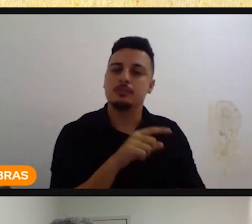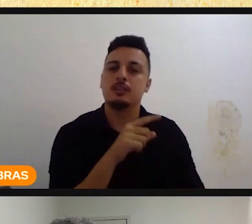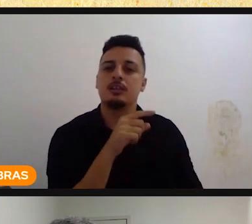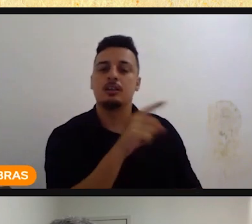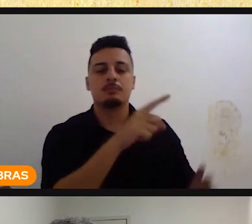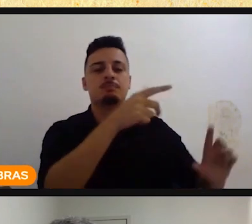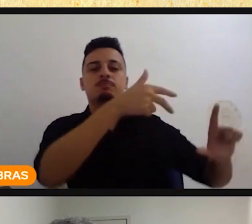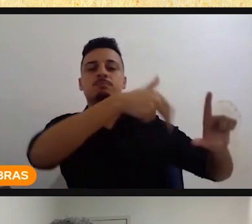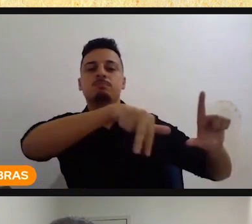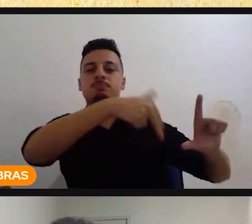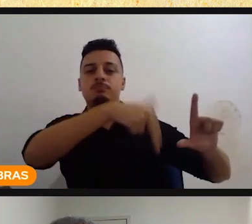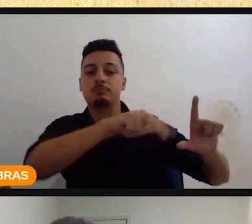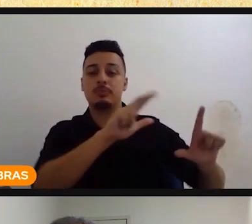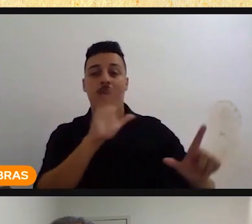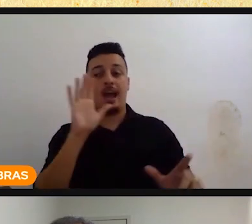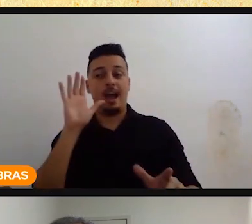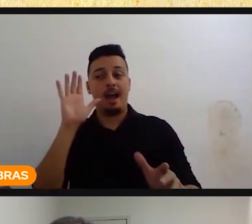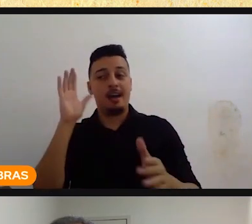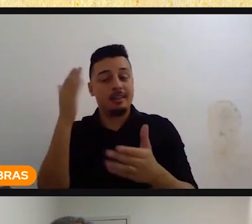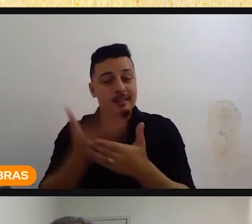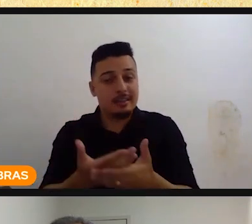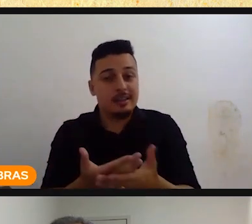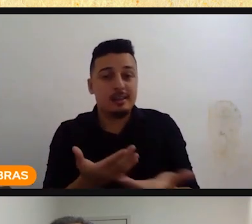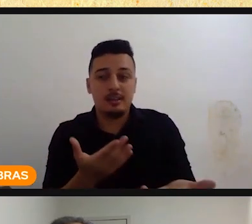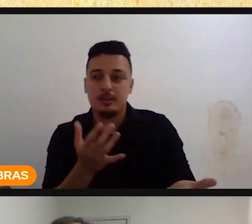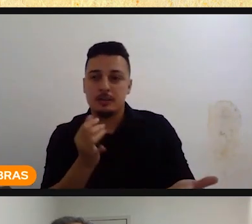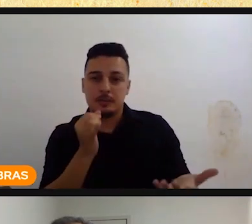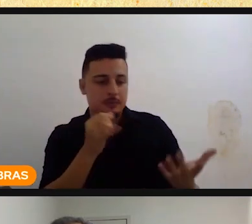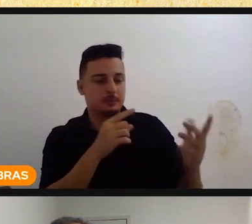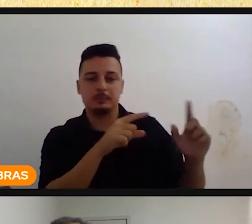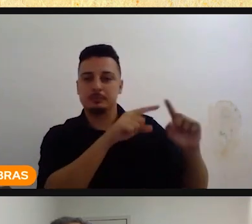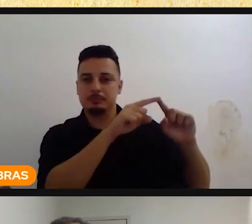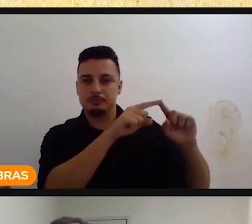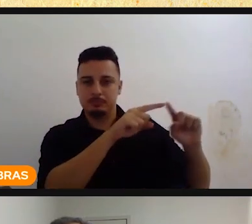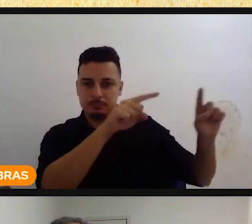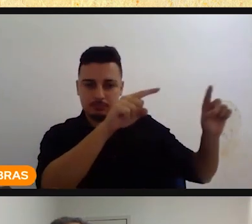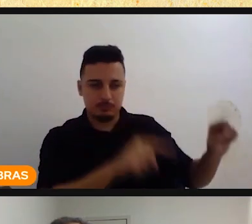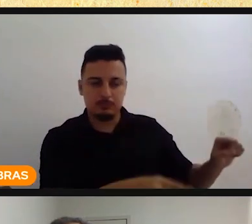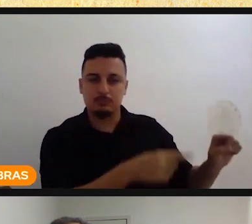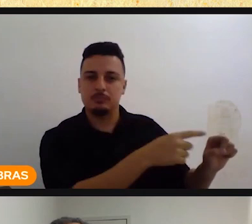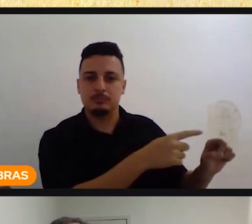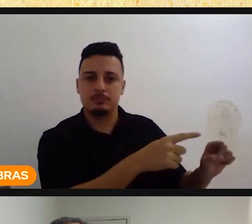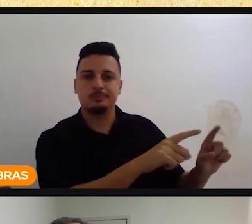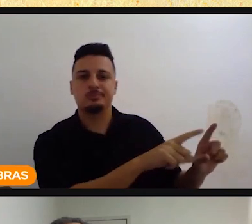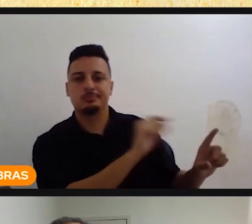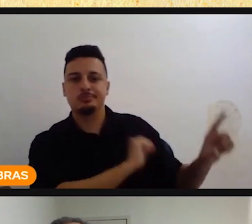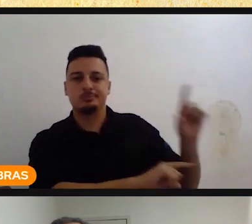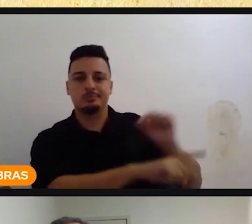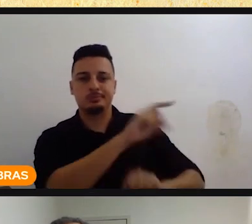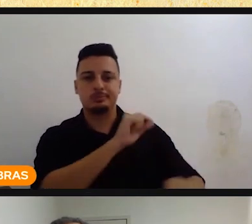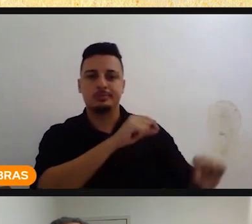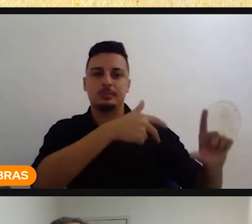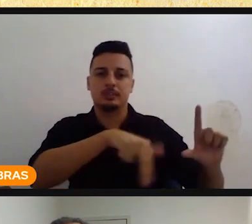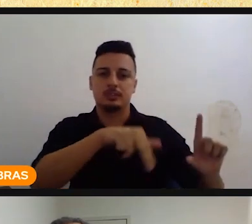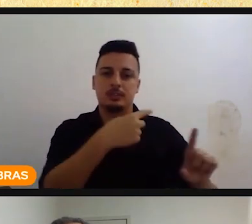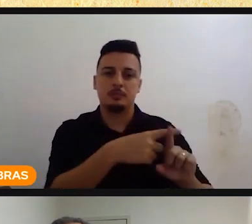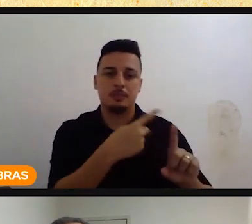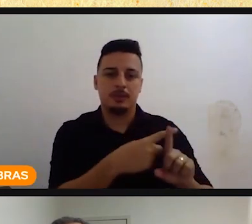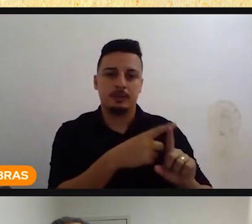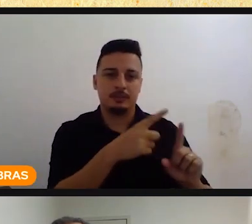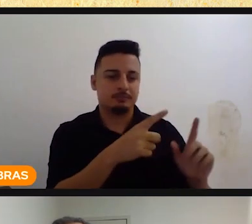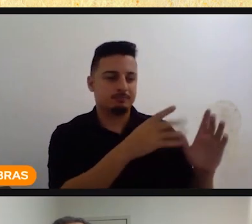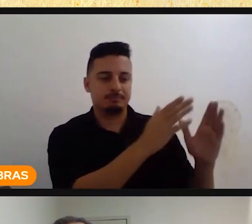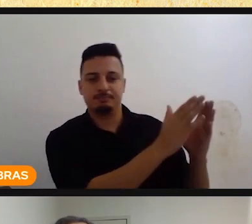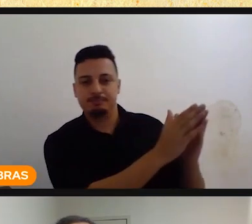então, foi a única animação contemplada dessa linha, que infelizmente depois essa linha foi extinta